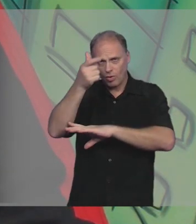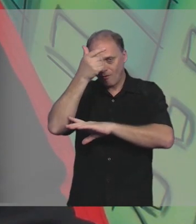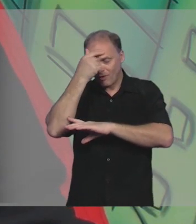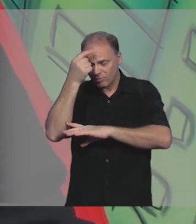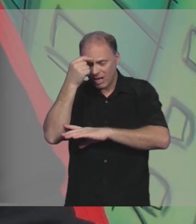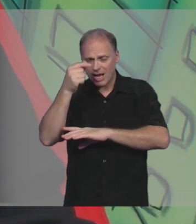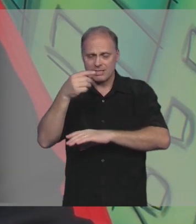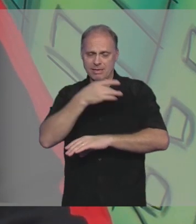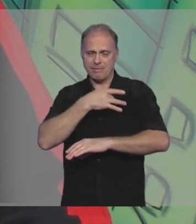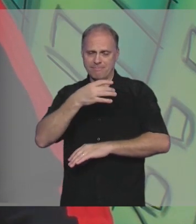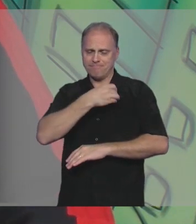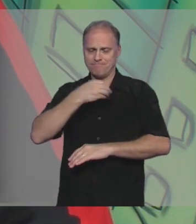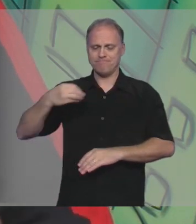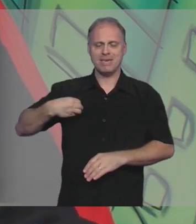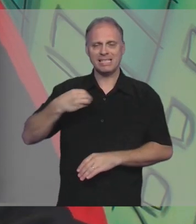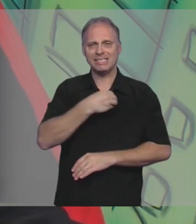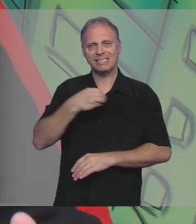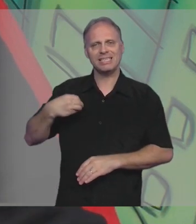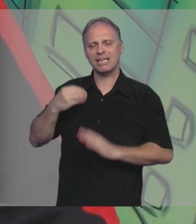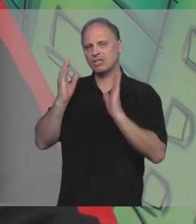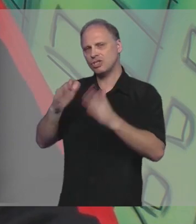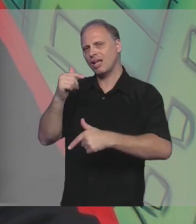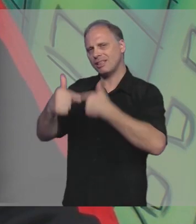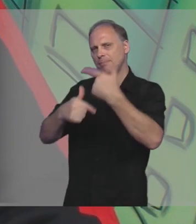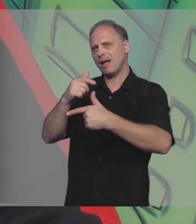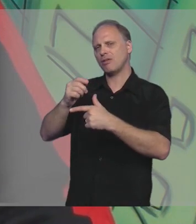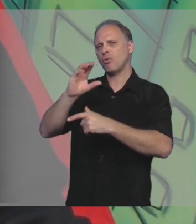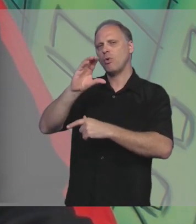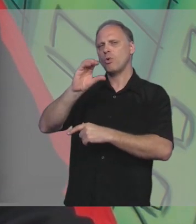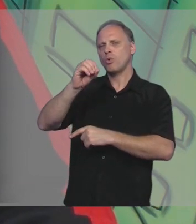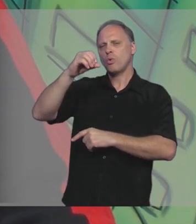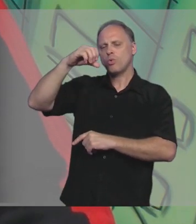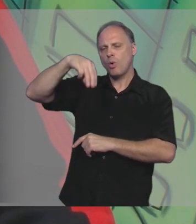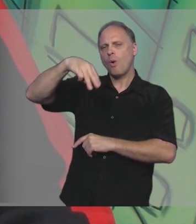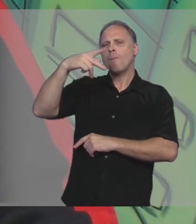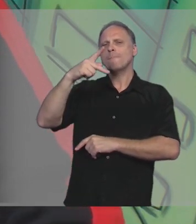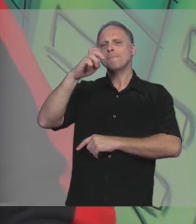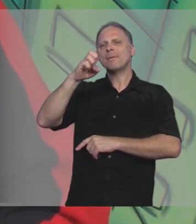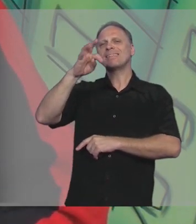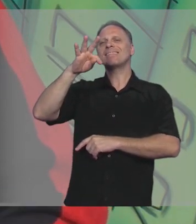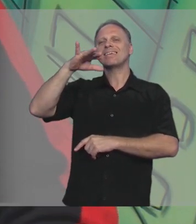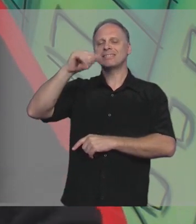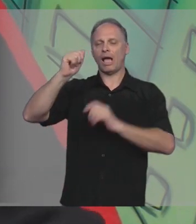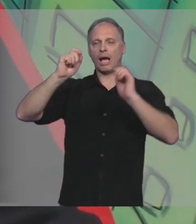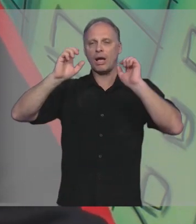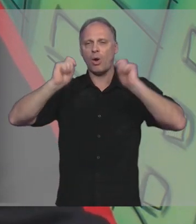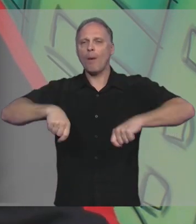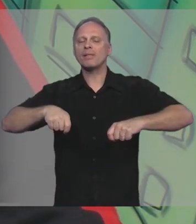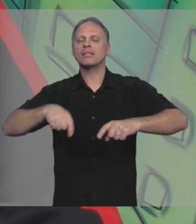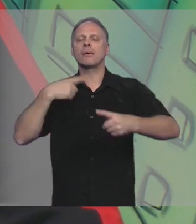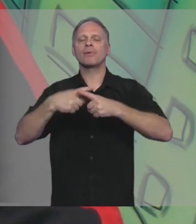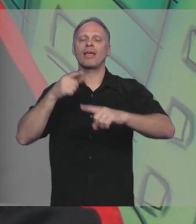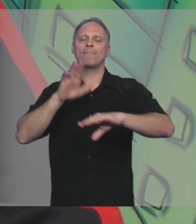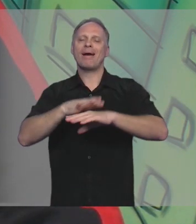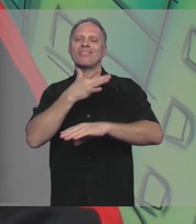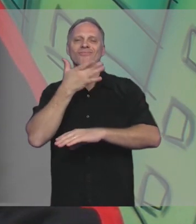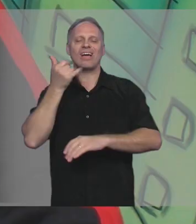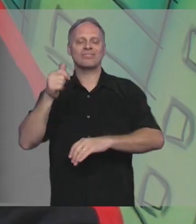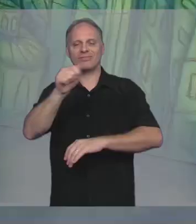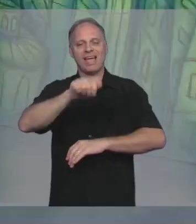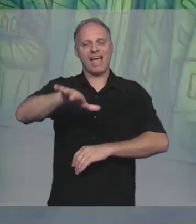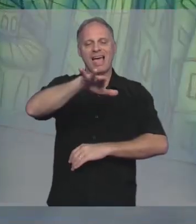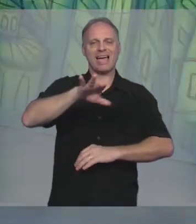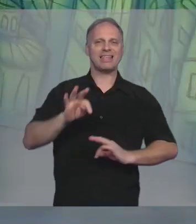tipo medicina, nós já trabalhamos por competências. Por quê? Porque é mais fácil em áreas técnicas, tá,